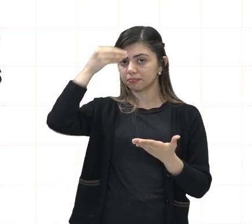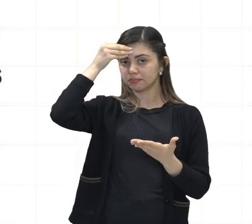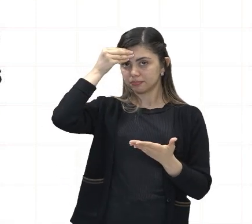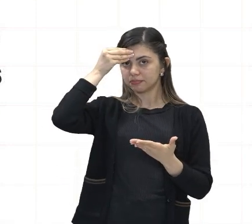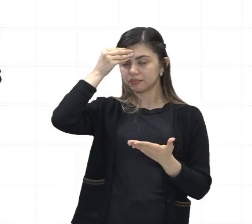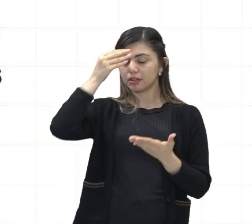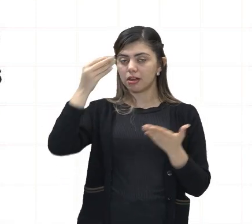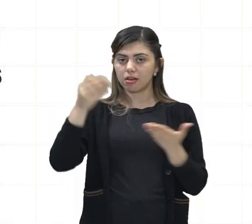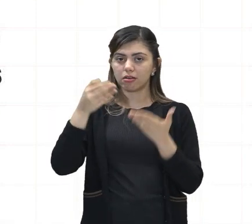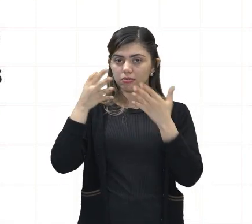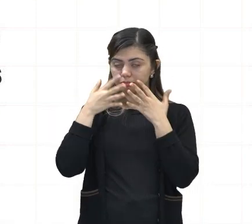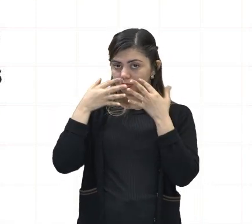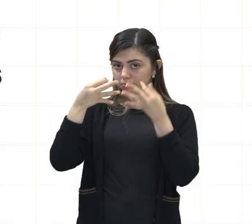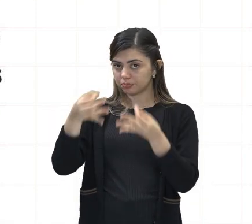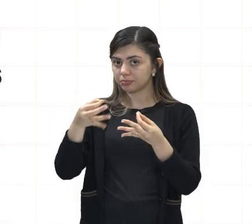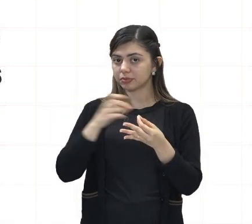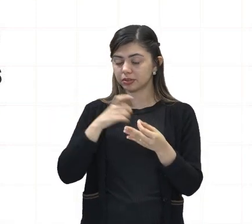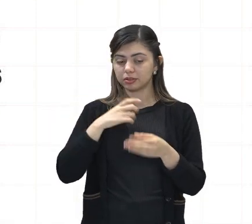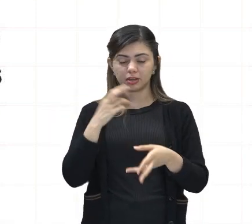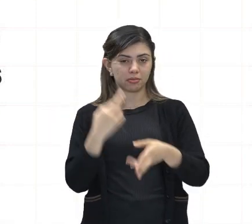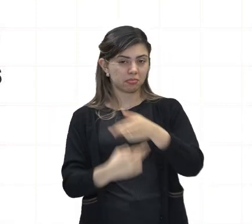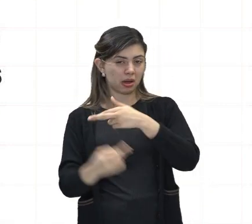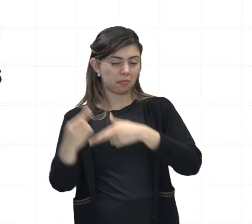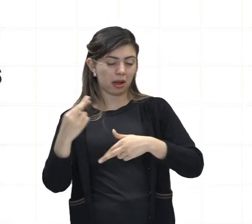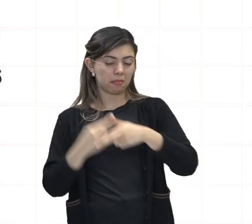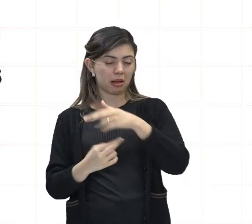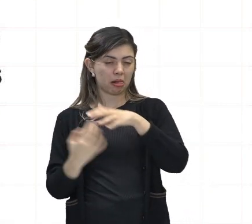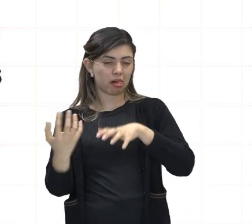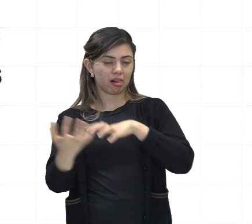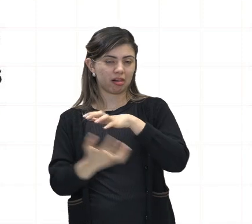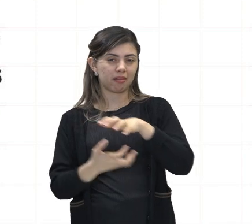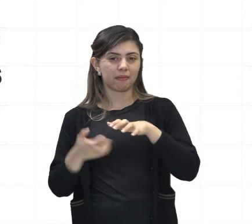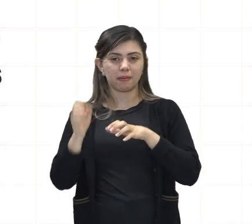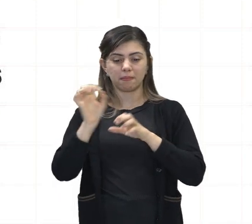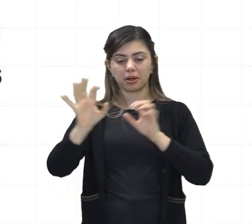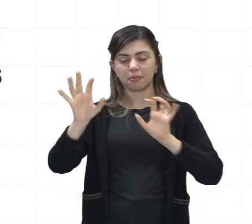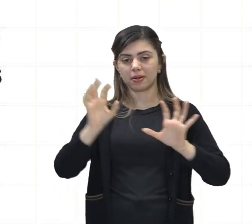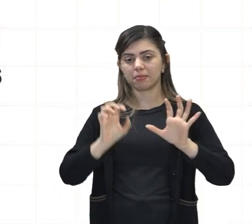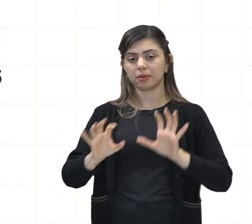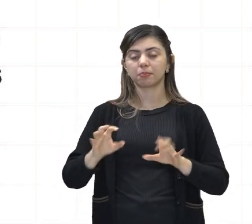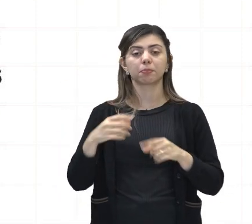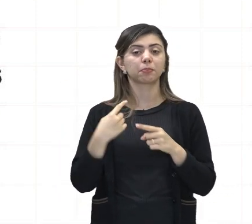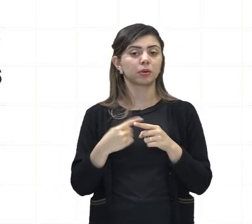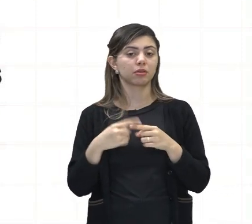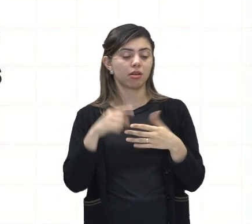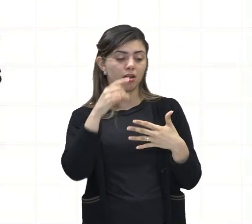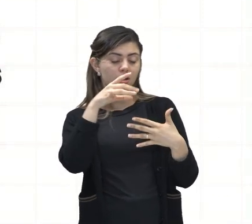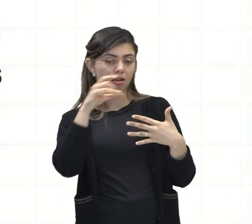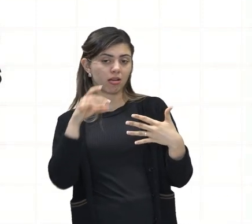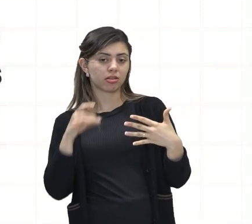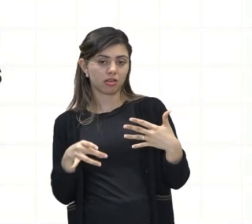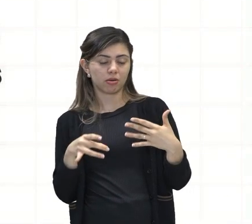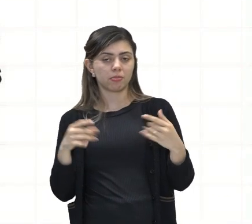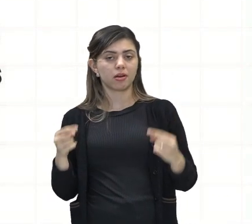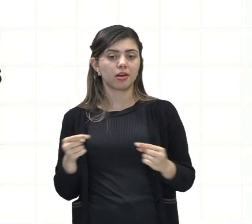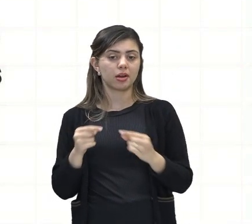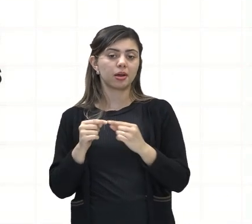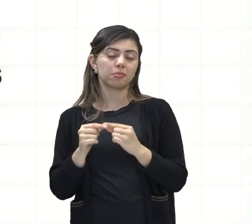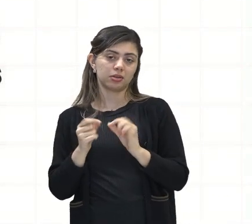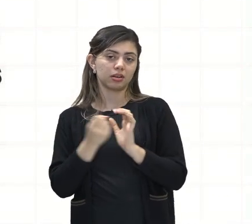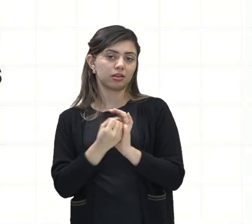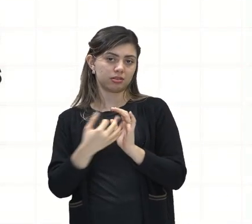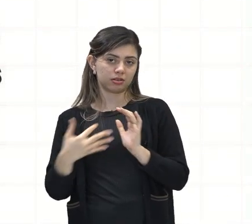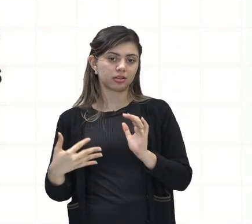esteja atento a essas revoltas regionais, pois cada uma vai apresentar as